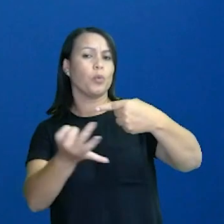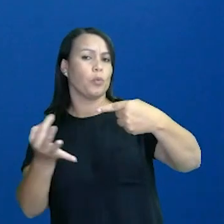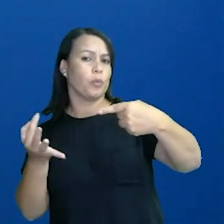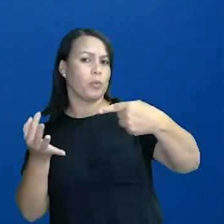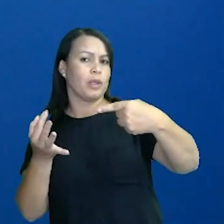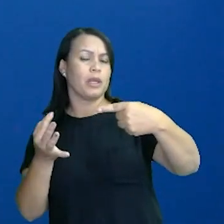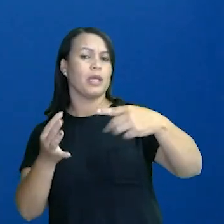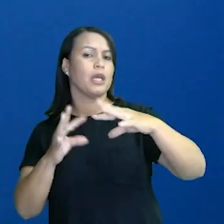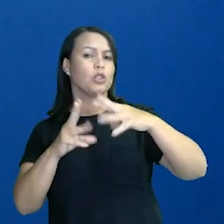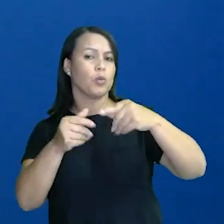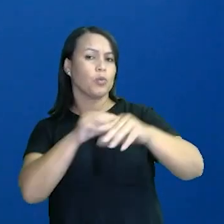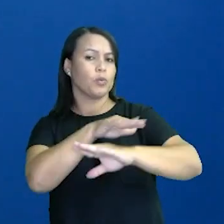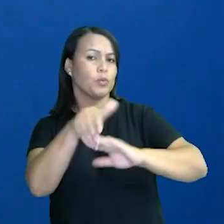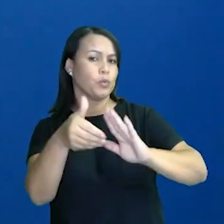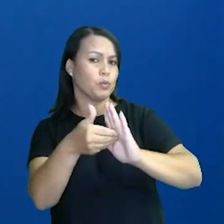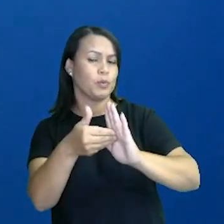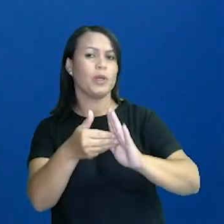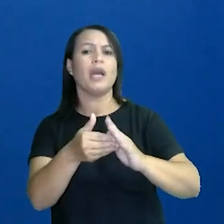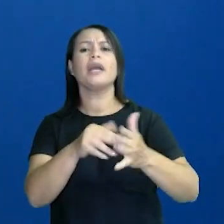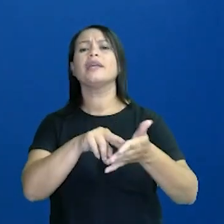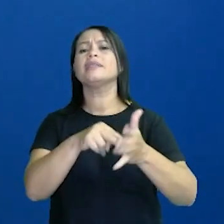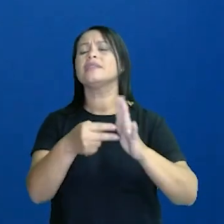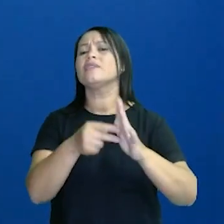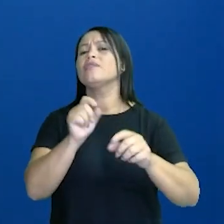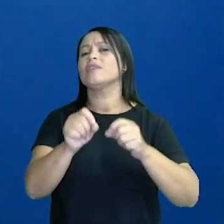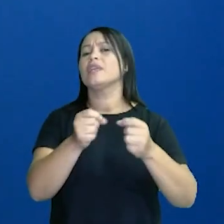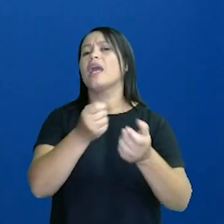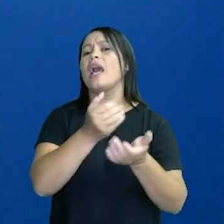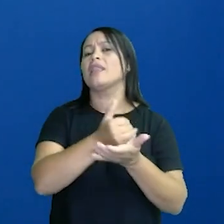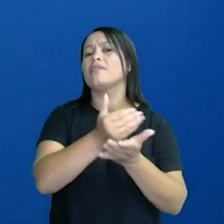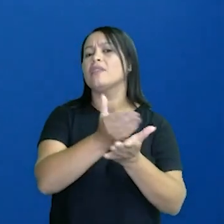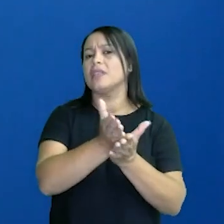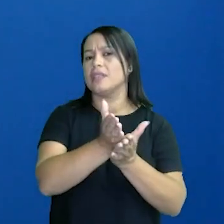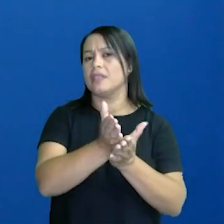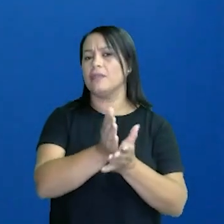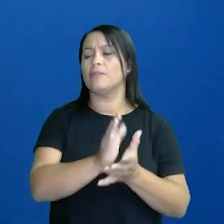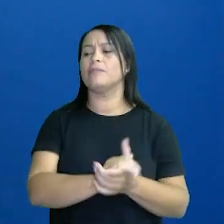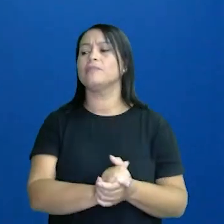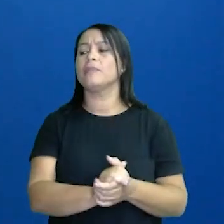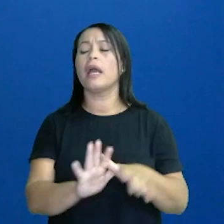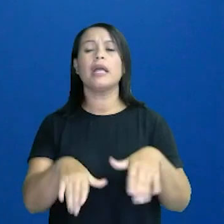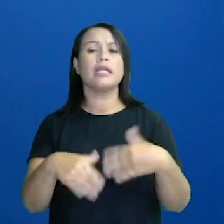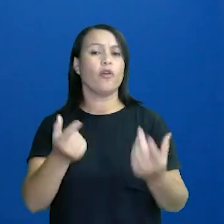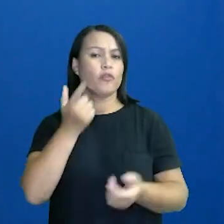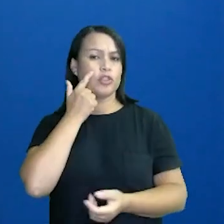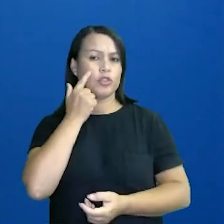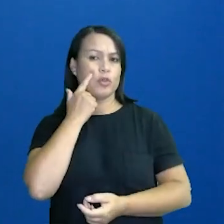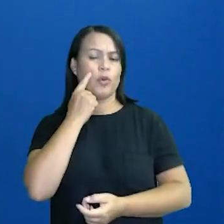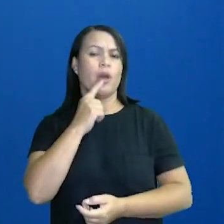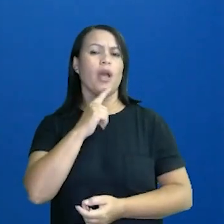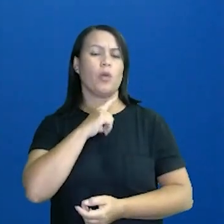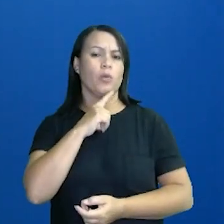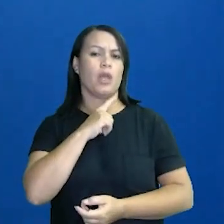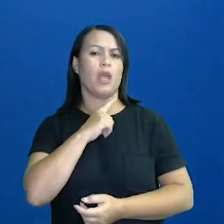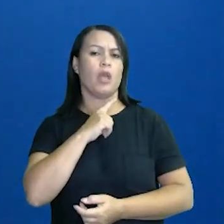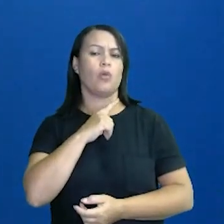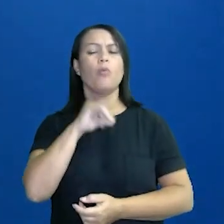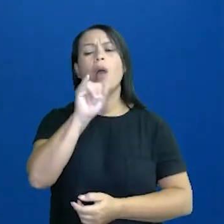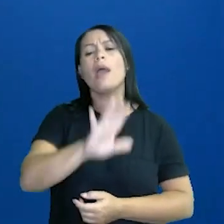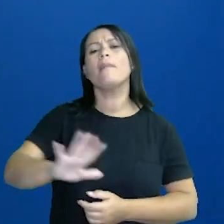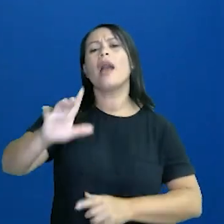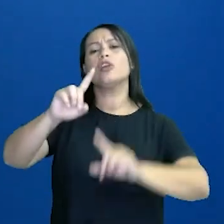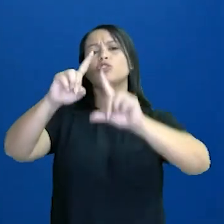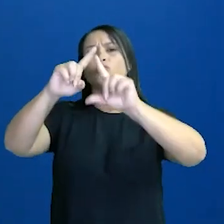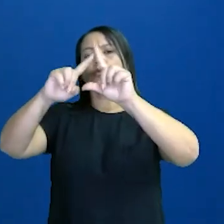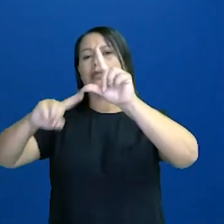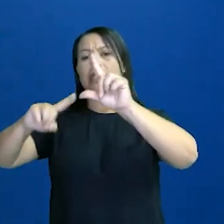geometricamente iguais, em que se considera dividida a unidade, ok? Então, vê só. Aqui eu trouxe uma figura geométrica,